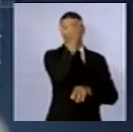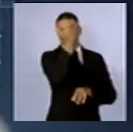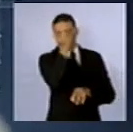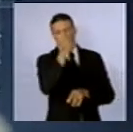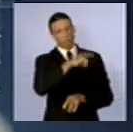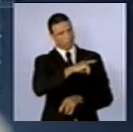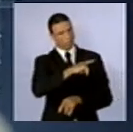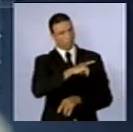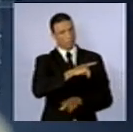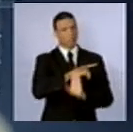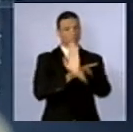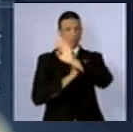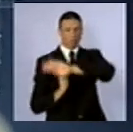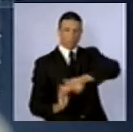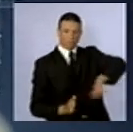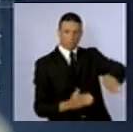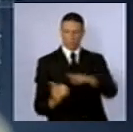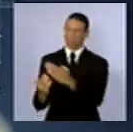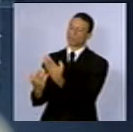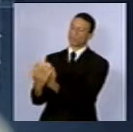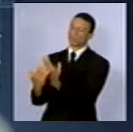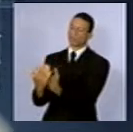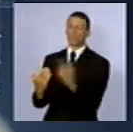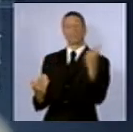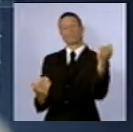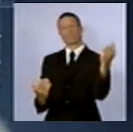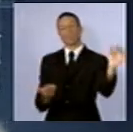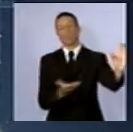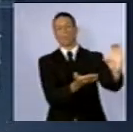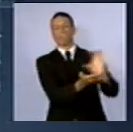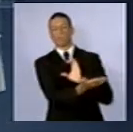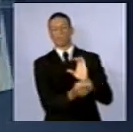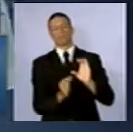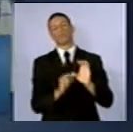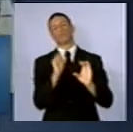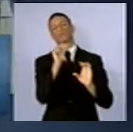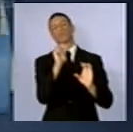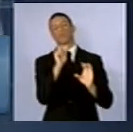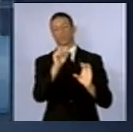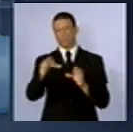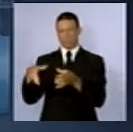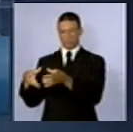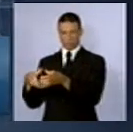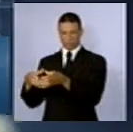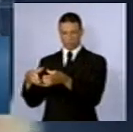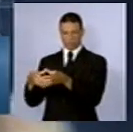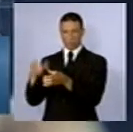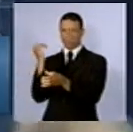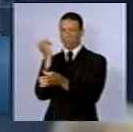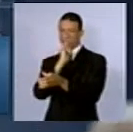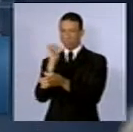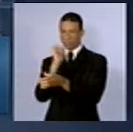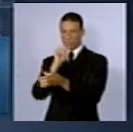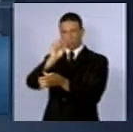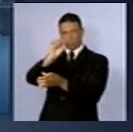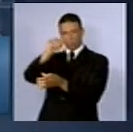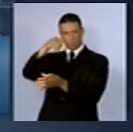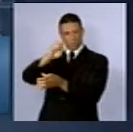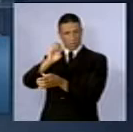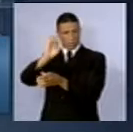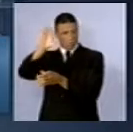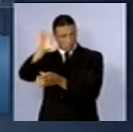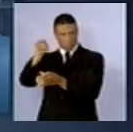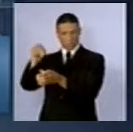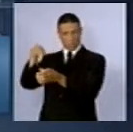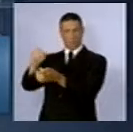financiado com fundos de pid da Agência Nacional de Energia Elétrica anel esses